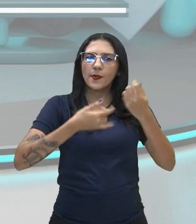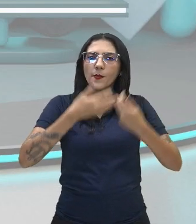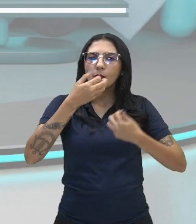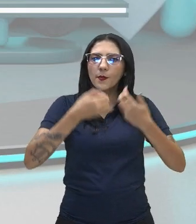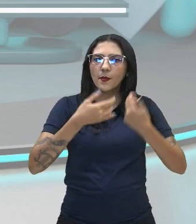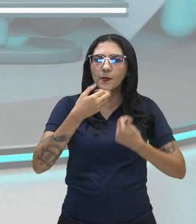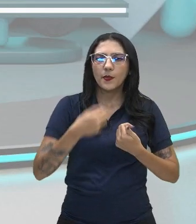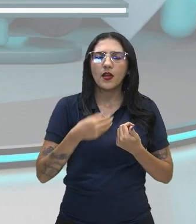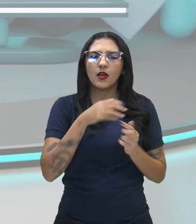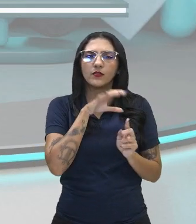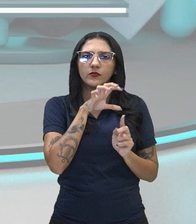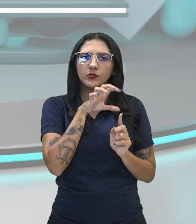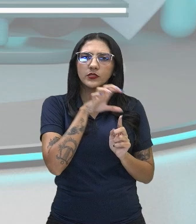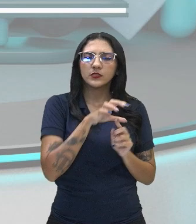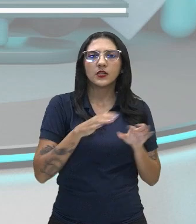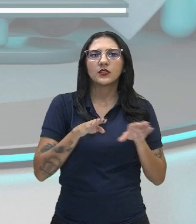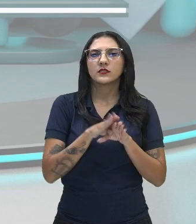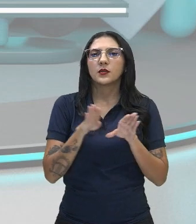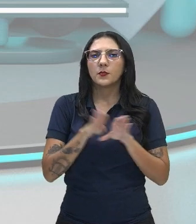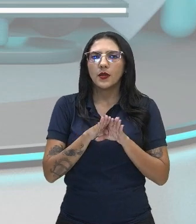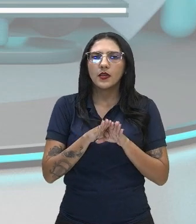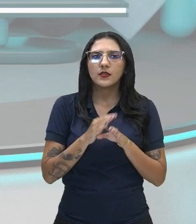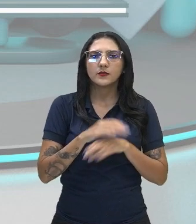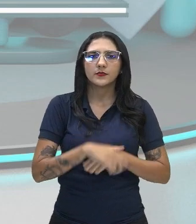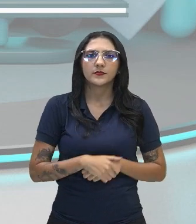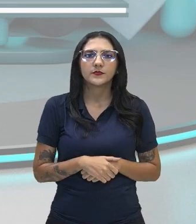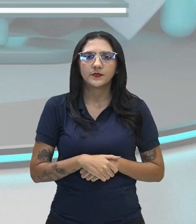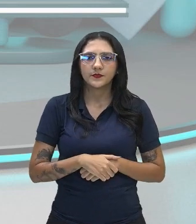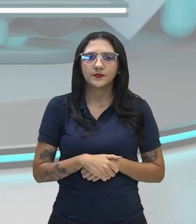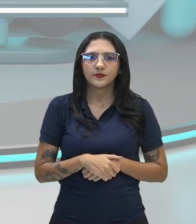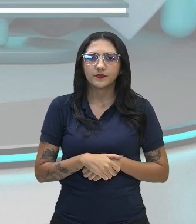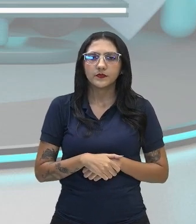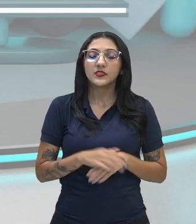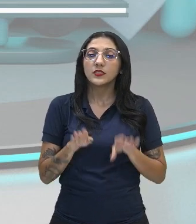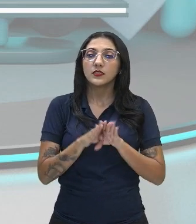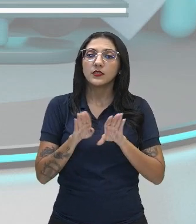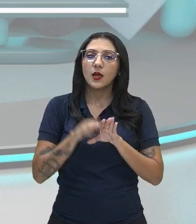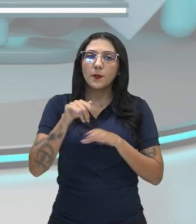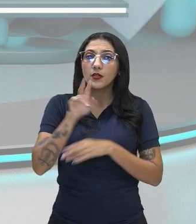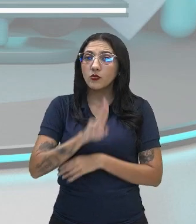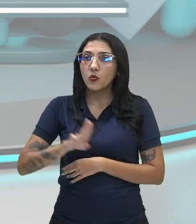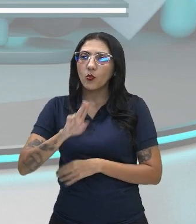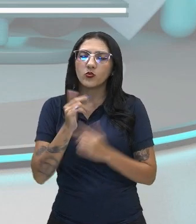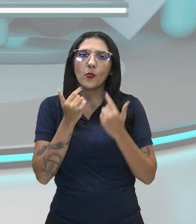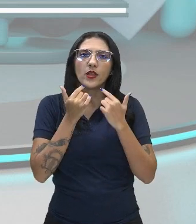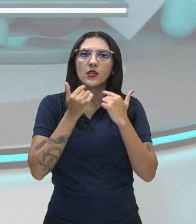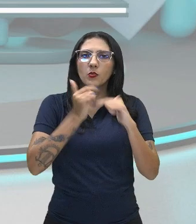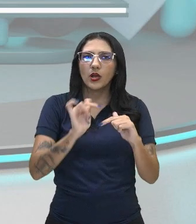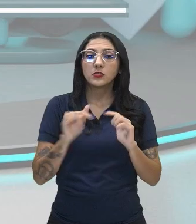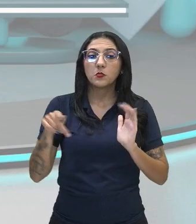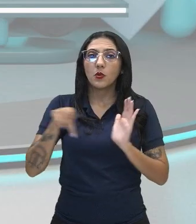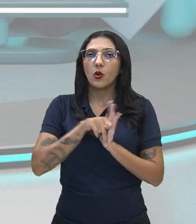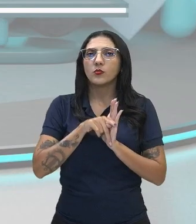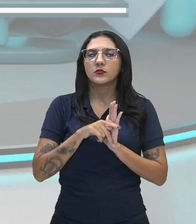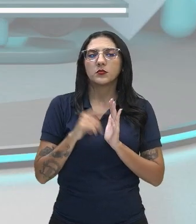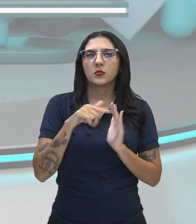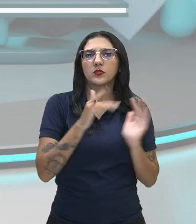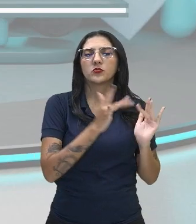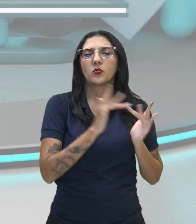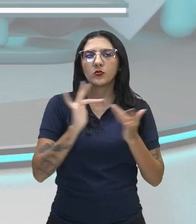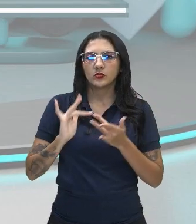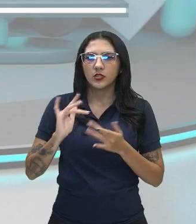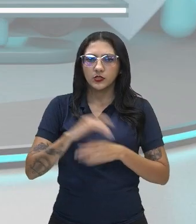para convencer, usando a argumentação, etc. Usa uma linguagem adequada ao contexto. Então,